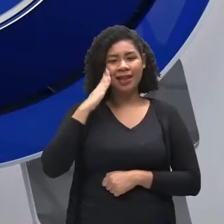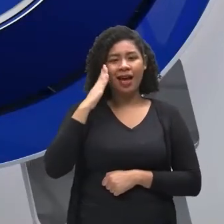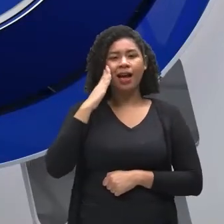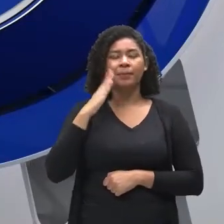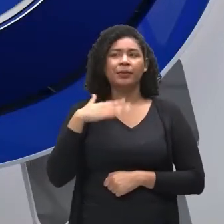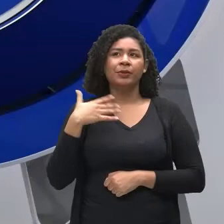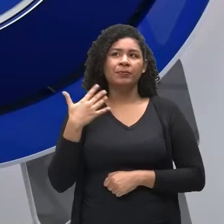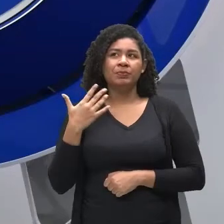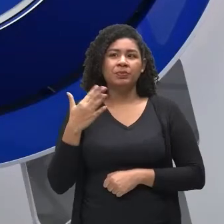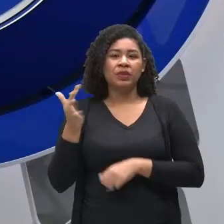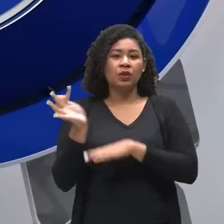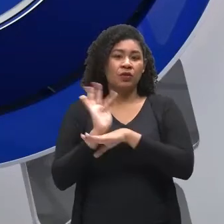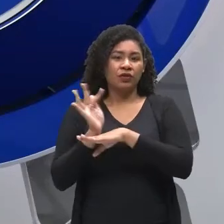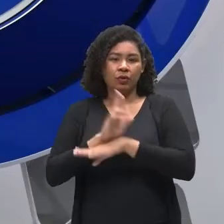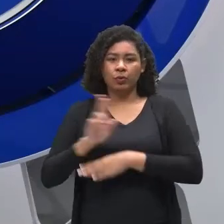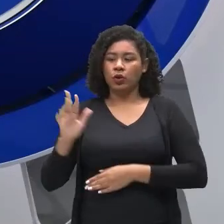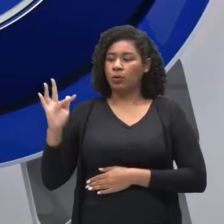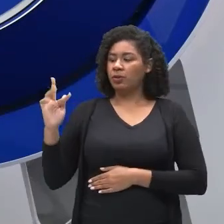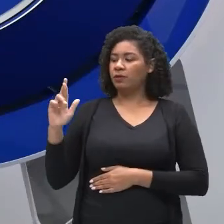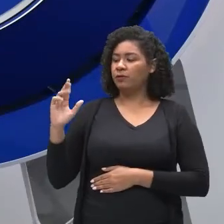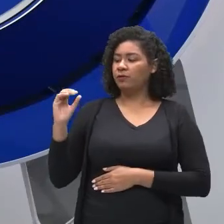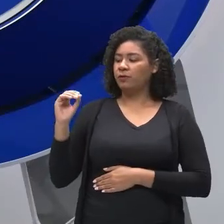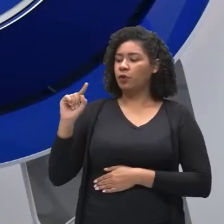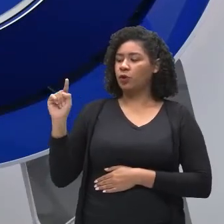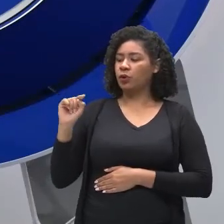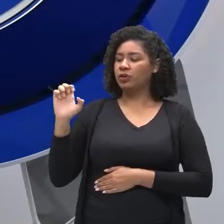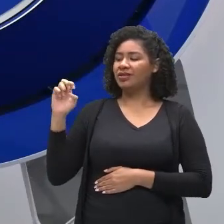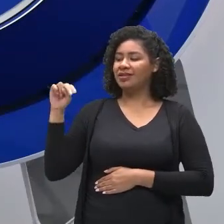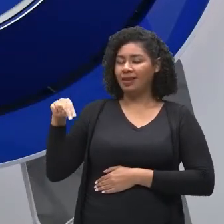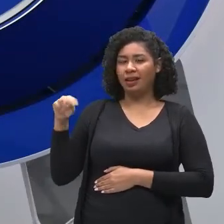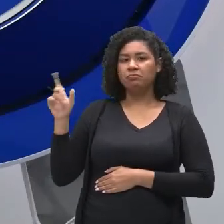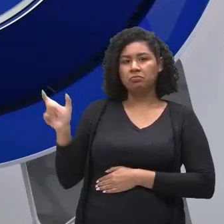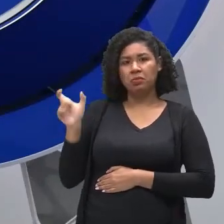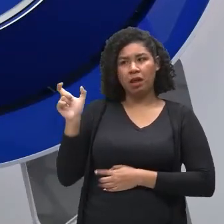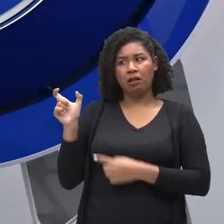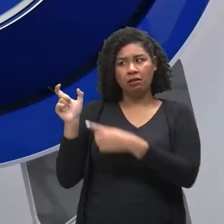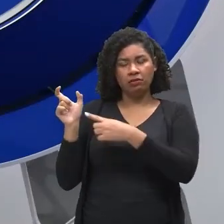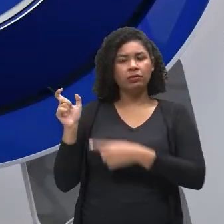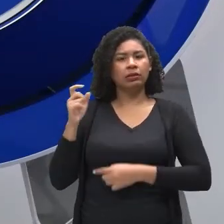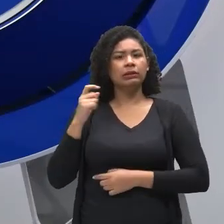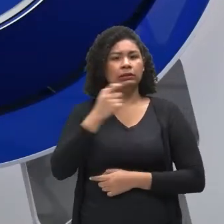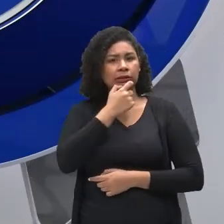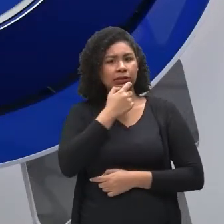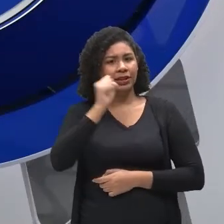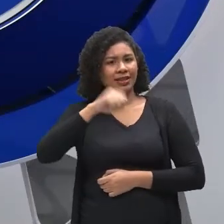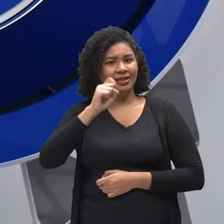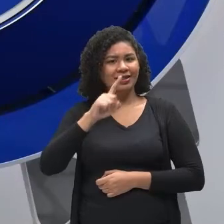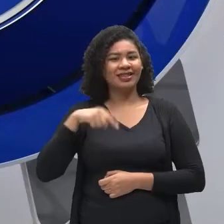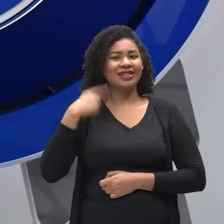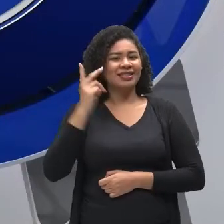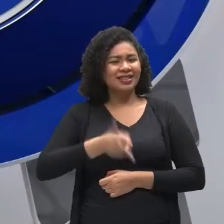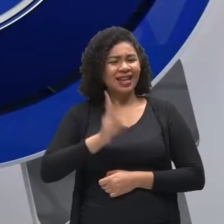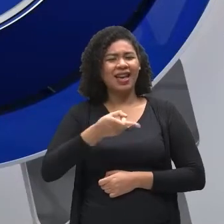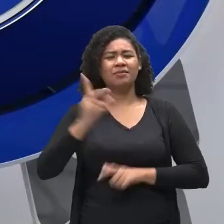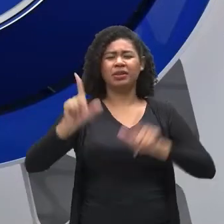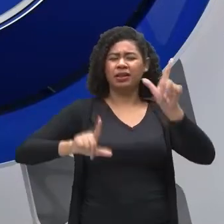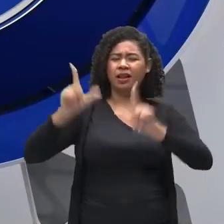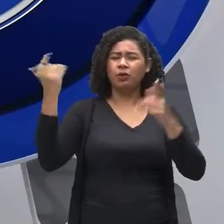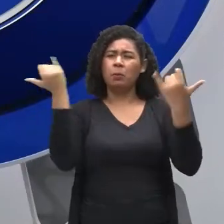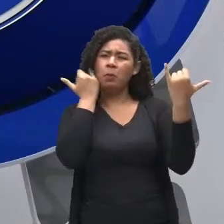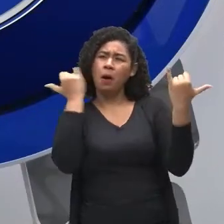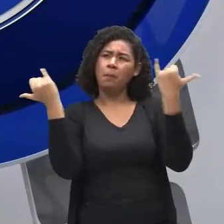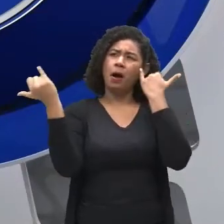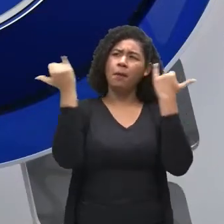qual é o filme Frozen, e essa palavra em inglês, né? É porque a gente, de tanto ouvir na mídia, a gente já vai